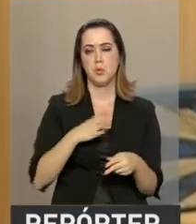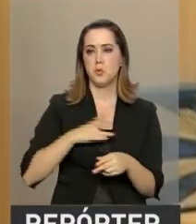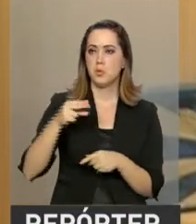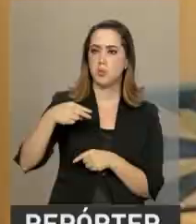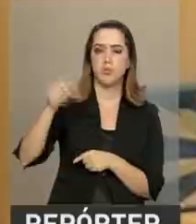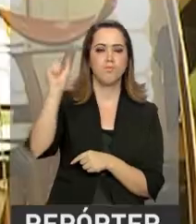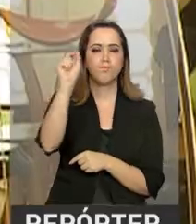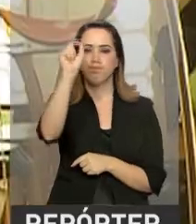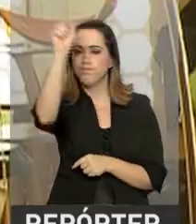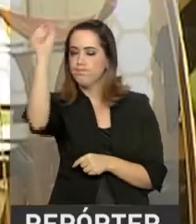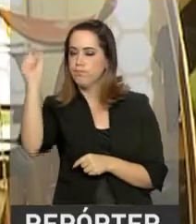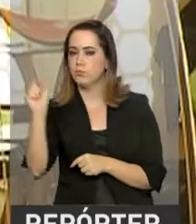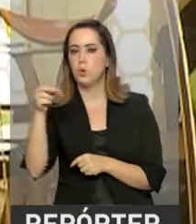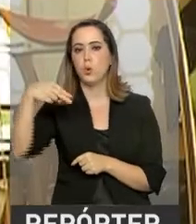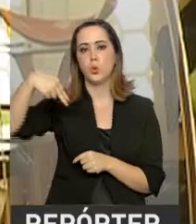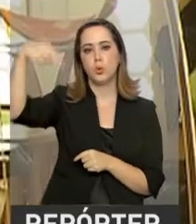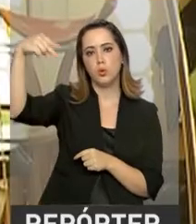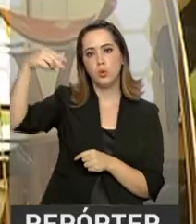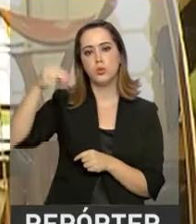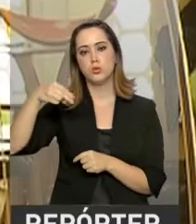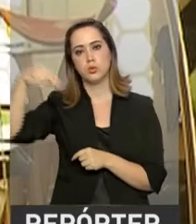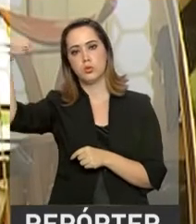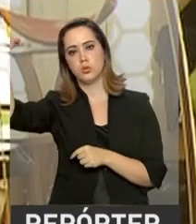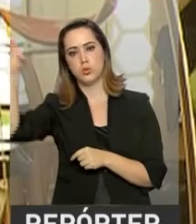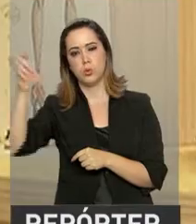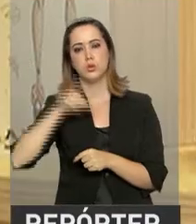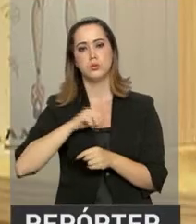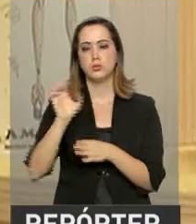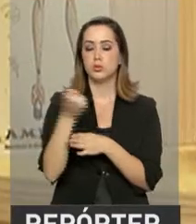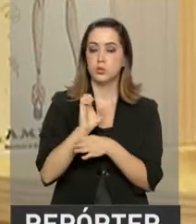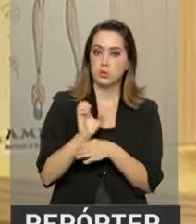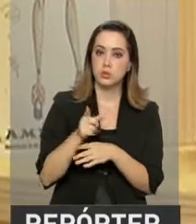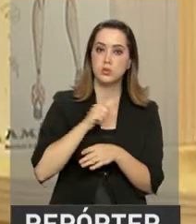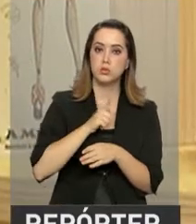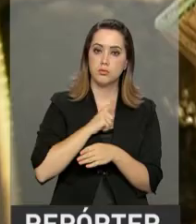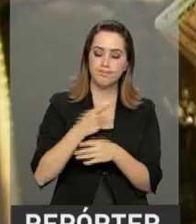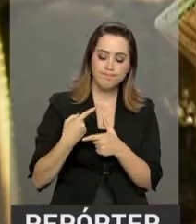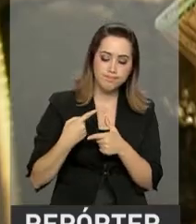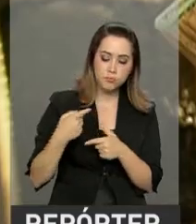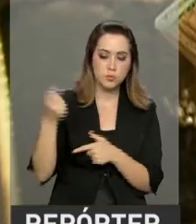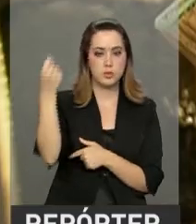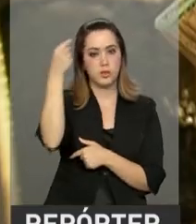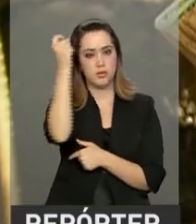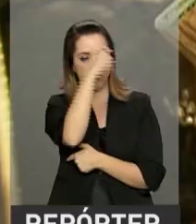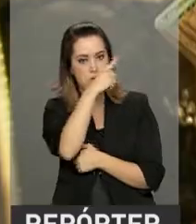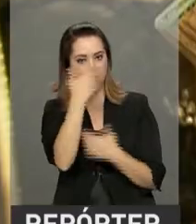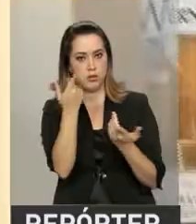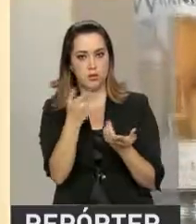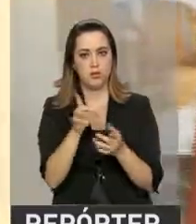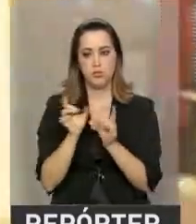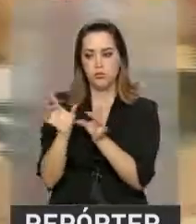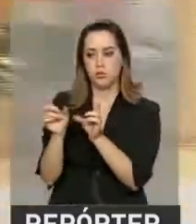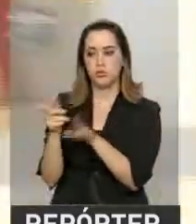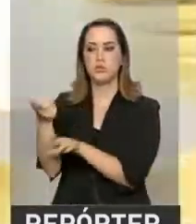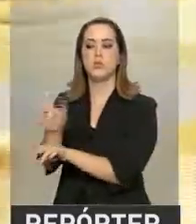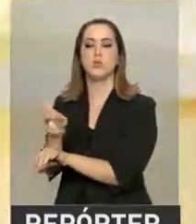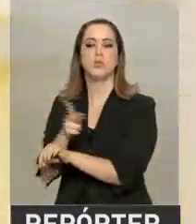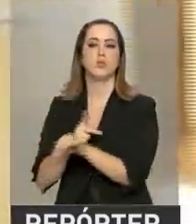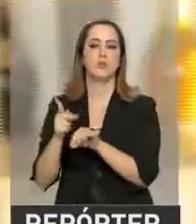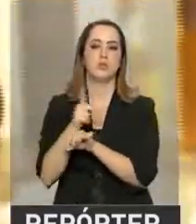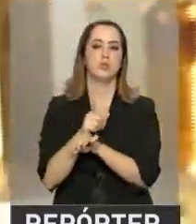do Nordeste, estados que têm um pouco mais de dificuldades de atuar no comércio exterior.